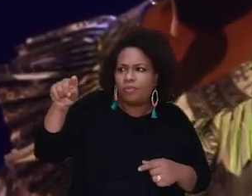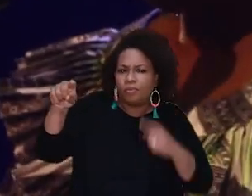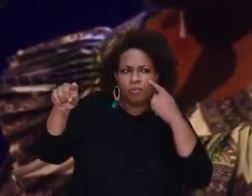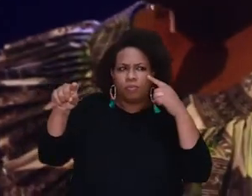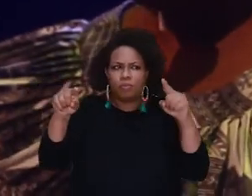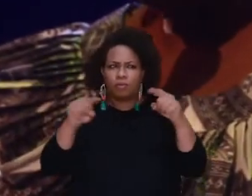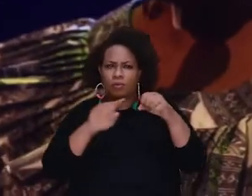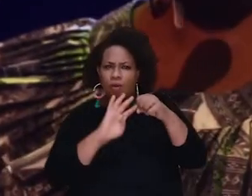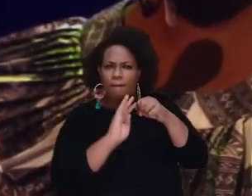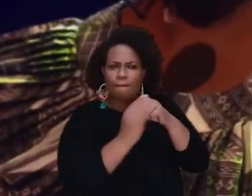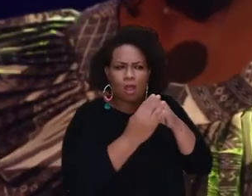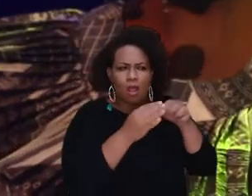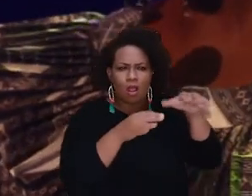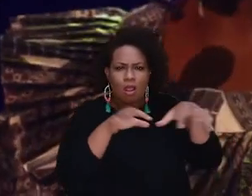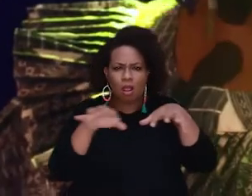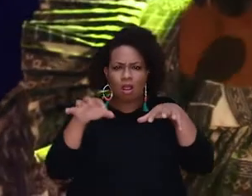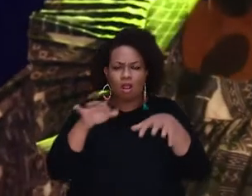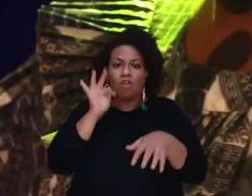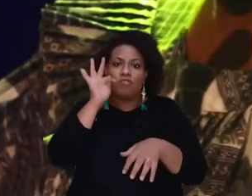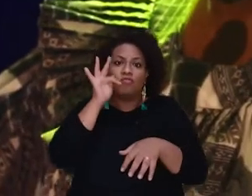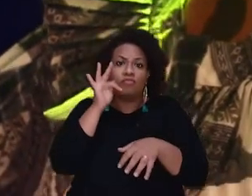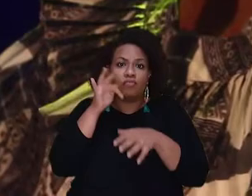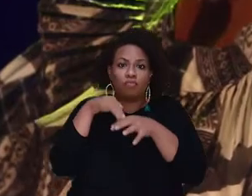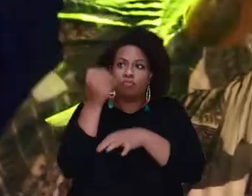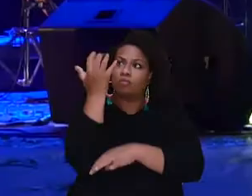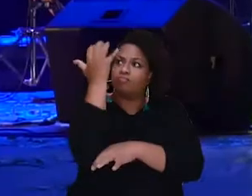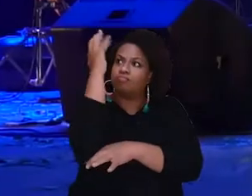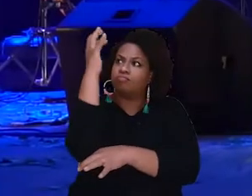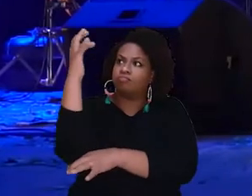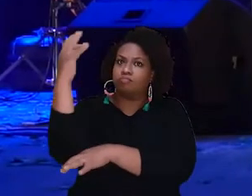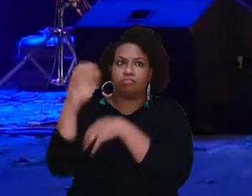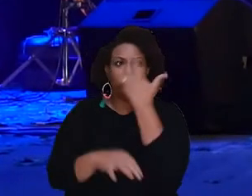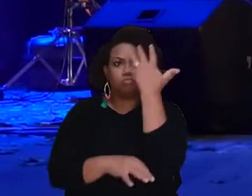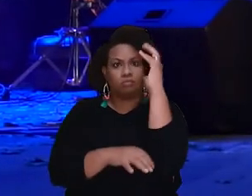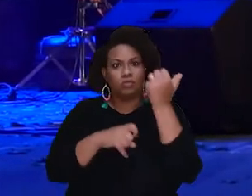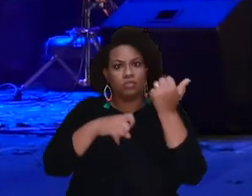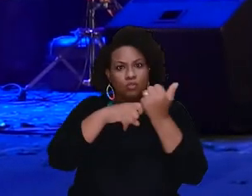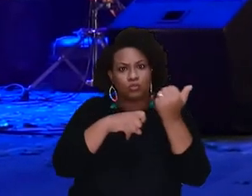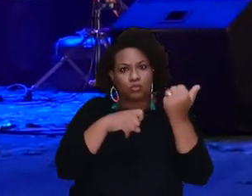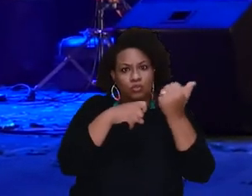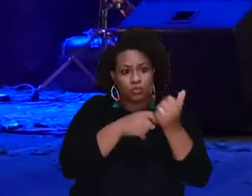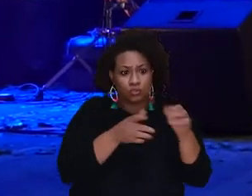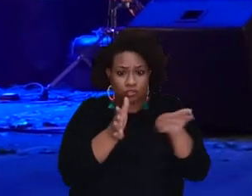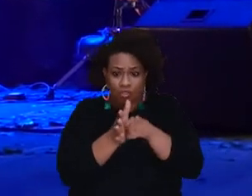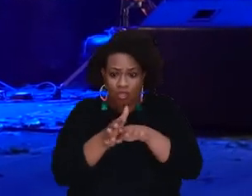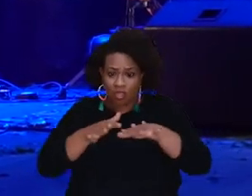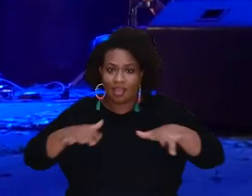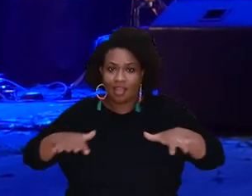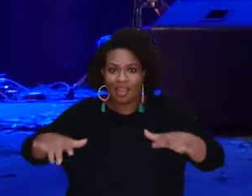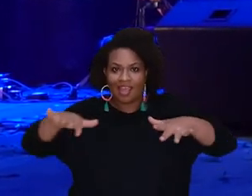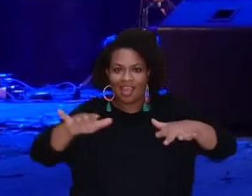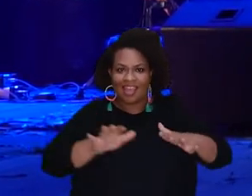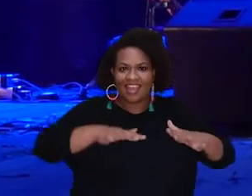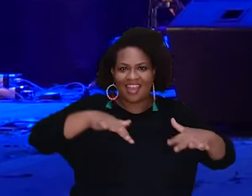Na campina do Barreto, cajueiro encontrei. Fui bater em Bibiribe, água fria